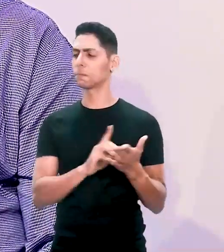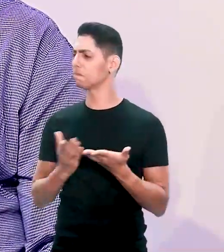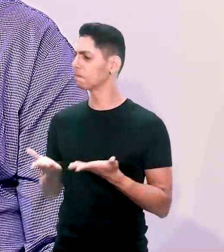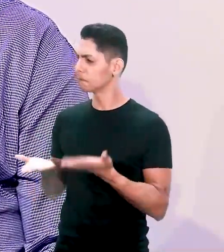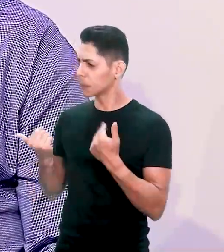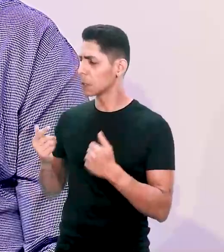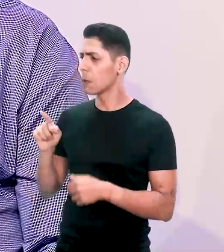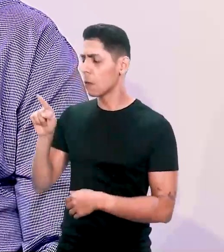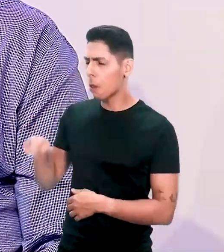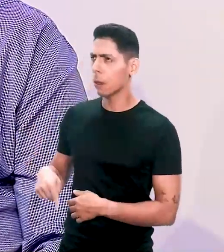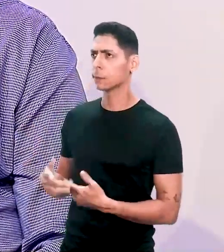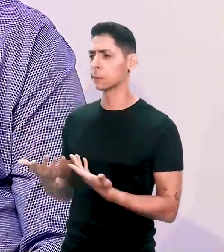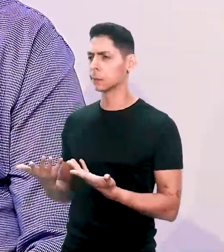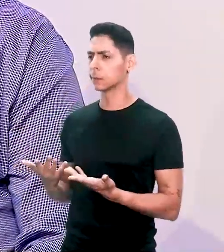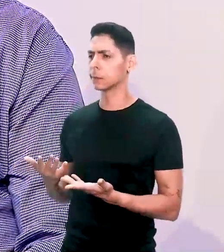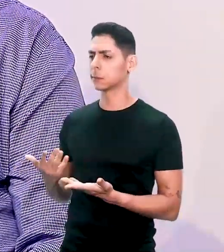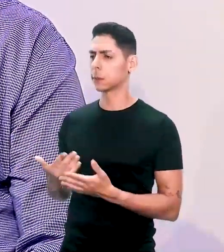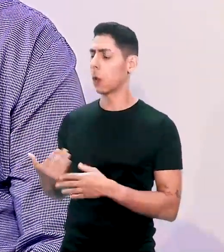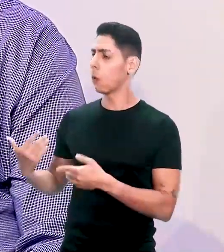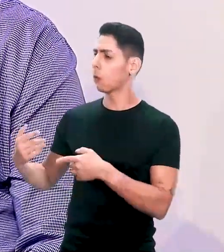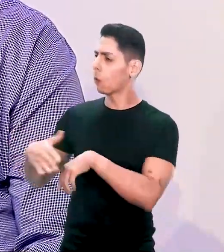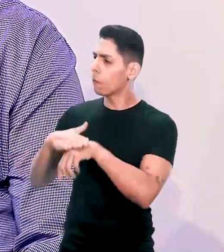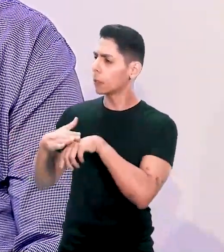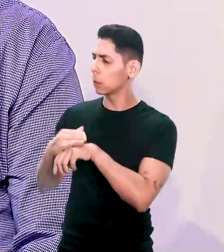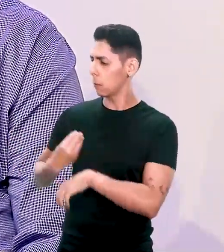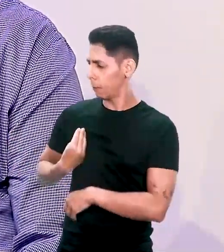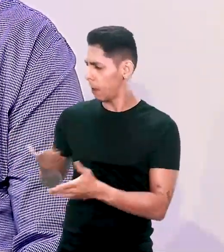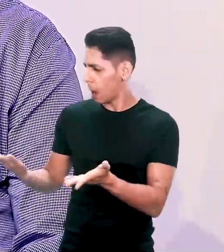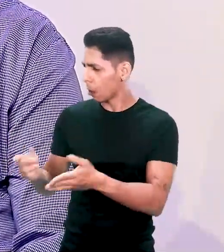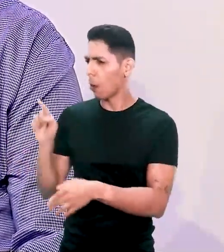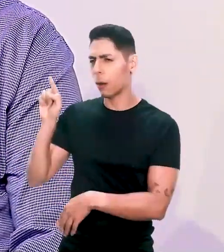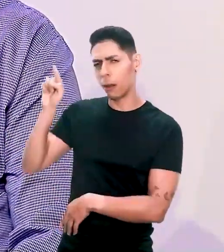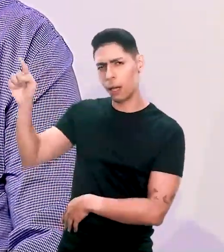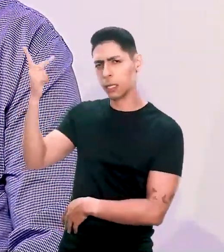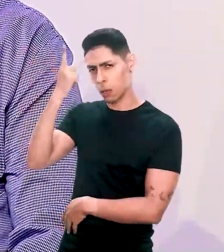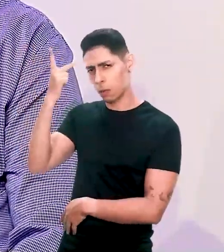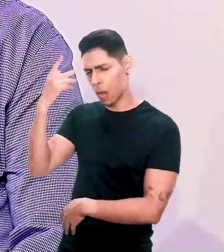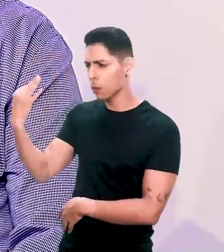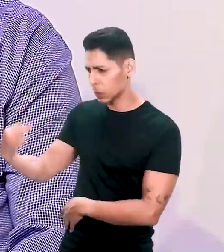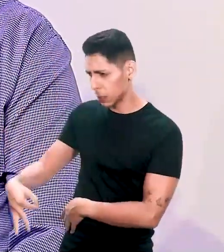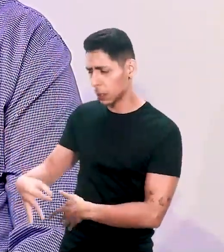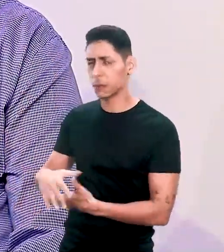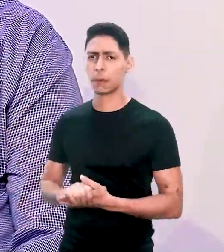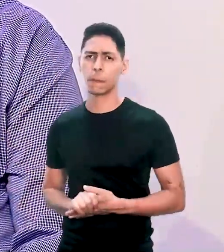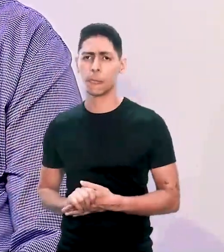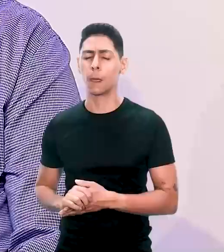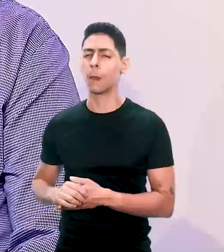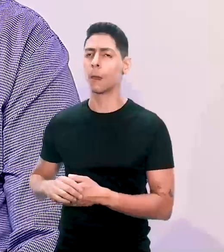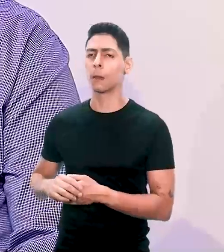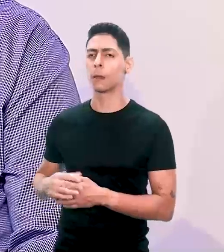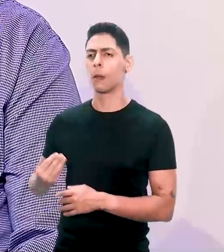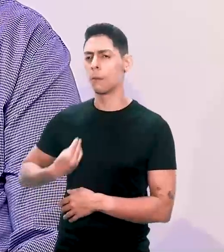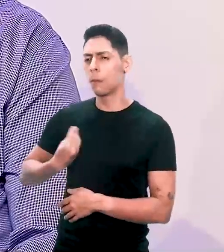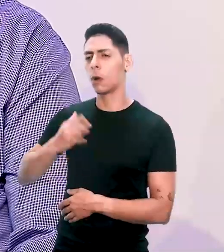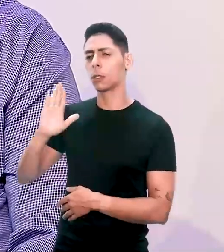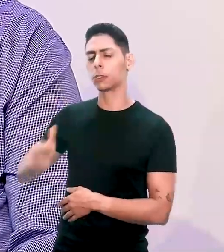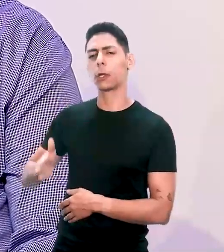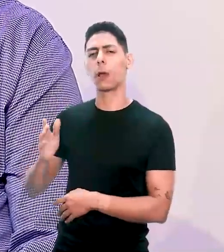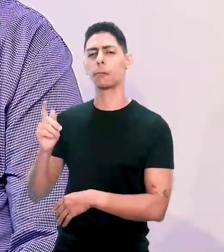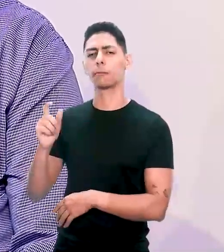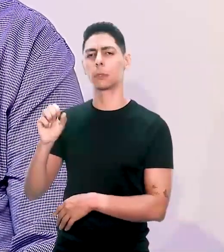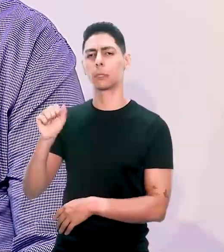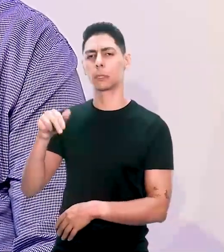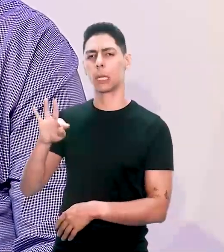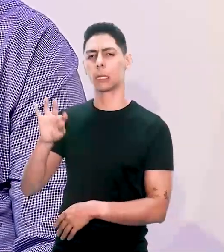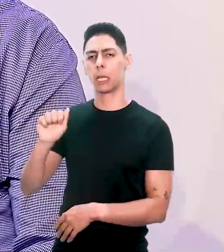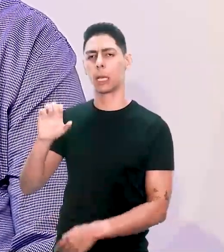você, embora esteja falando comigo de São Paulo, Petri está em São Paulo, mora em Santa Catarina já há muito tempo,